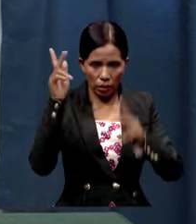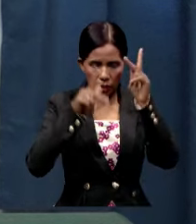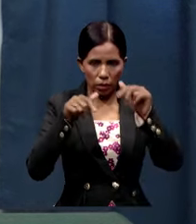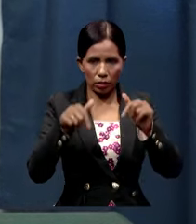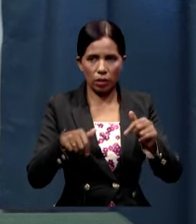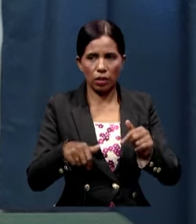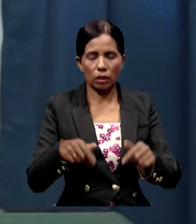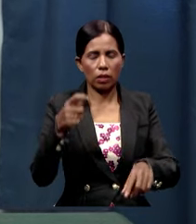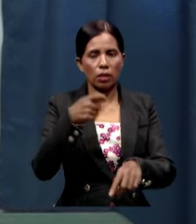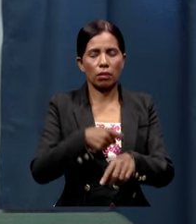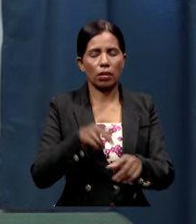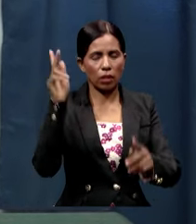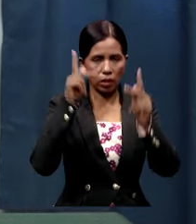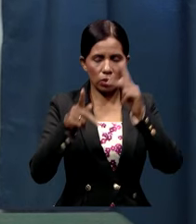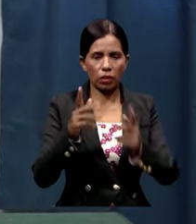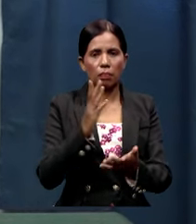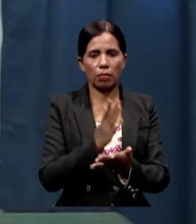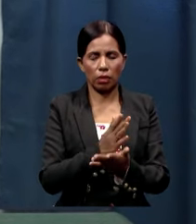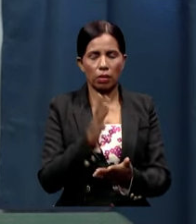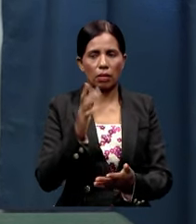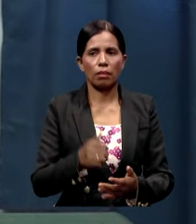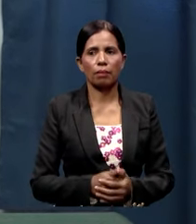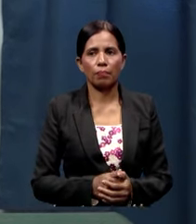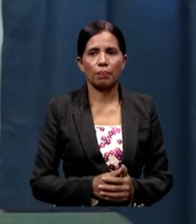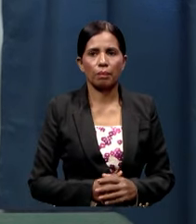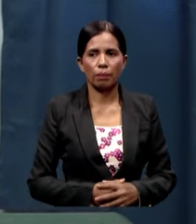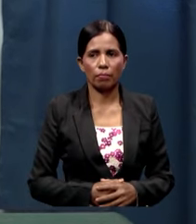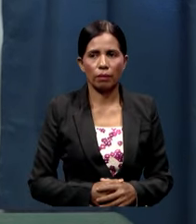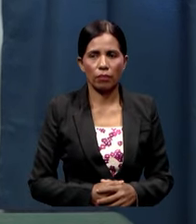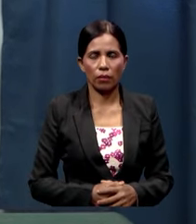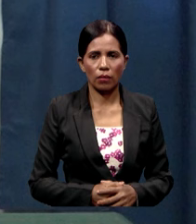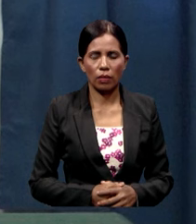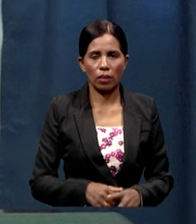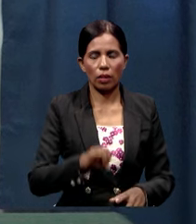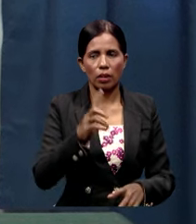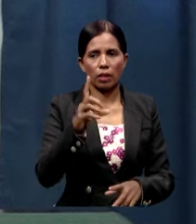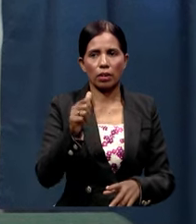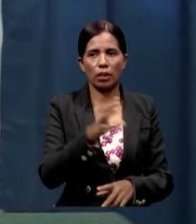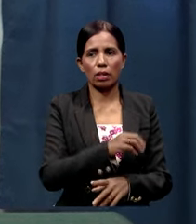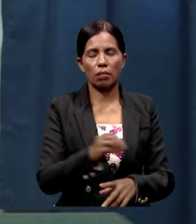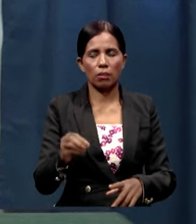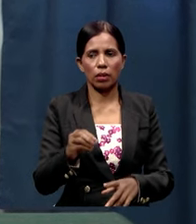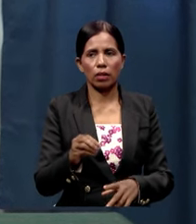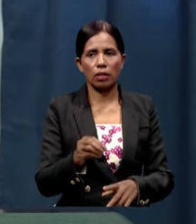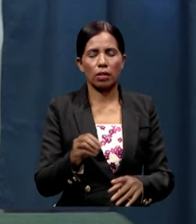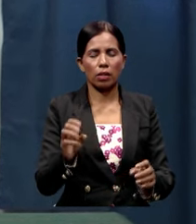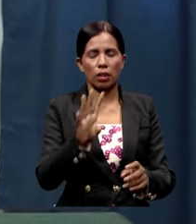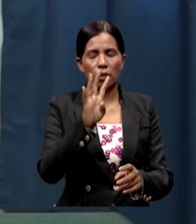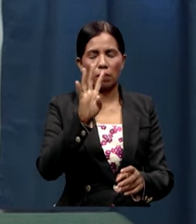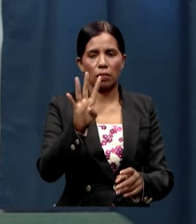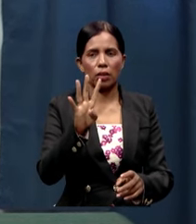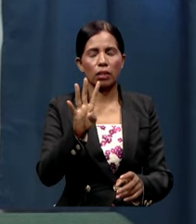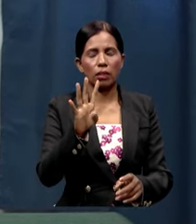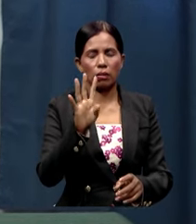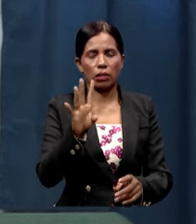em caso pendente. Também né, mas quando editar sai, vale 4-7 ela, mas lá conhecimos. Lá conhecimos, também